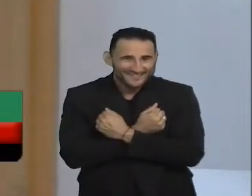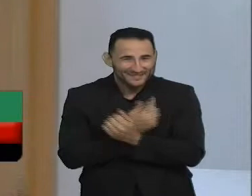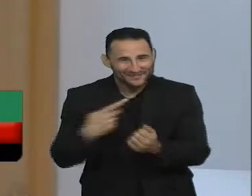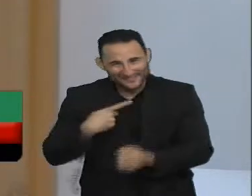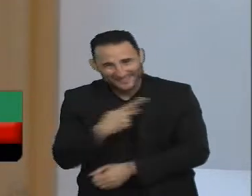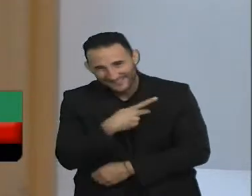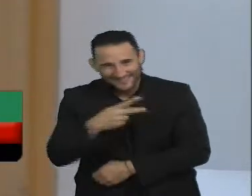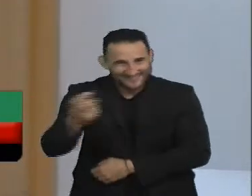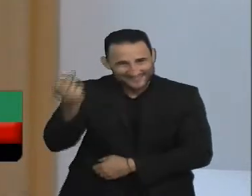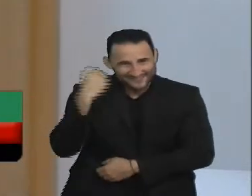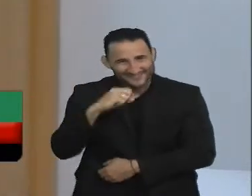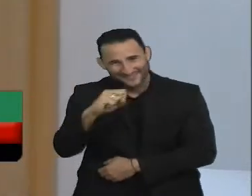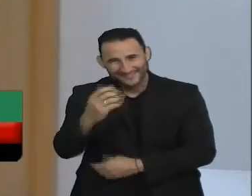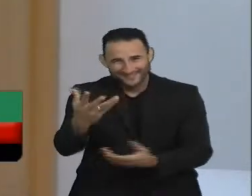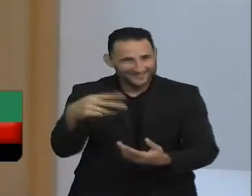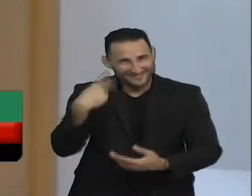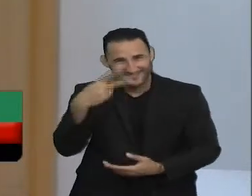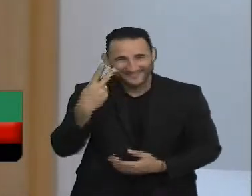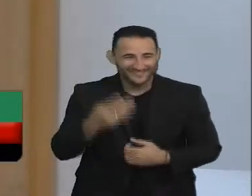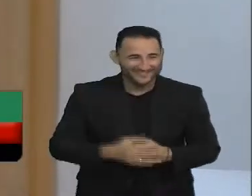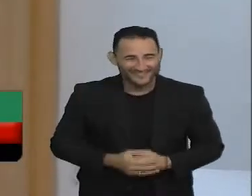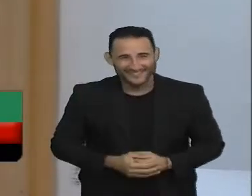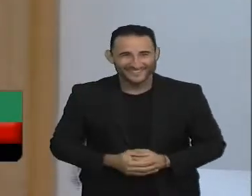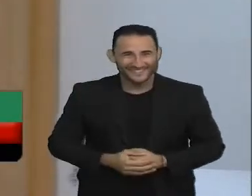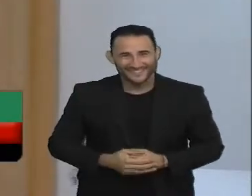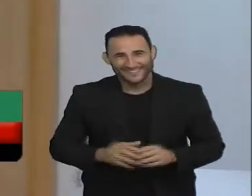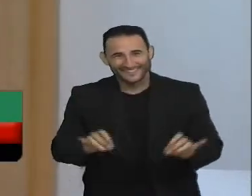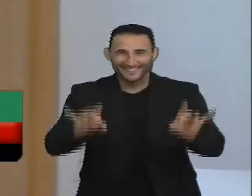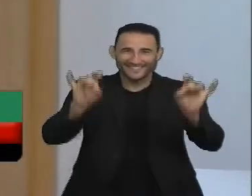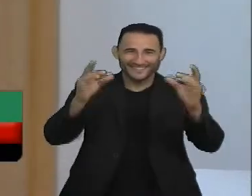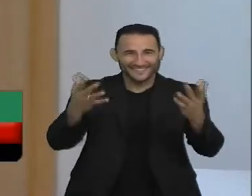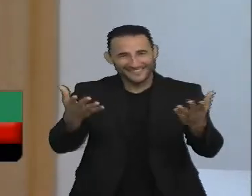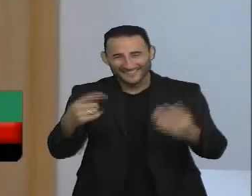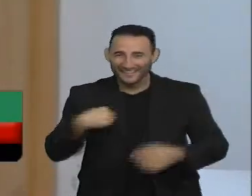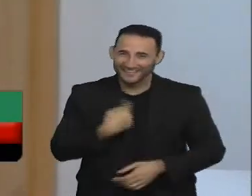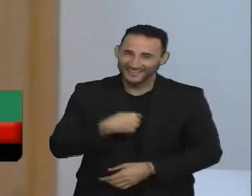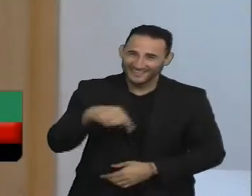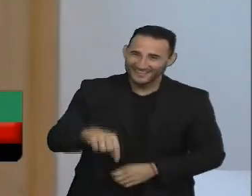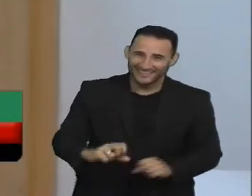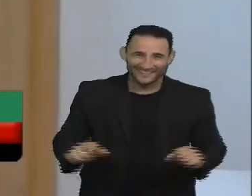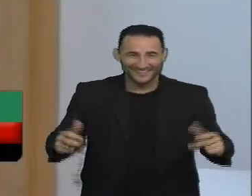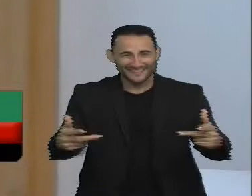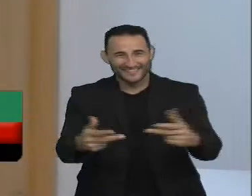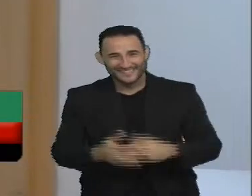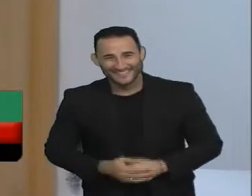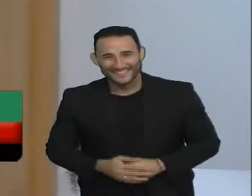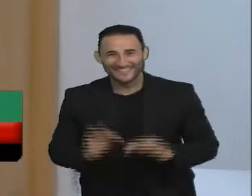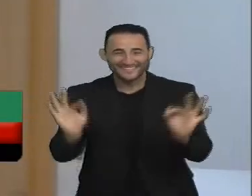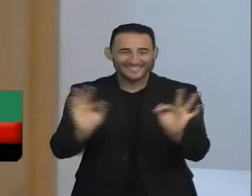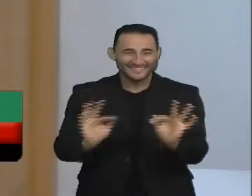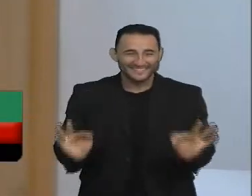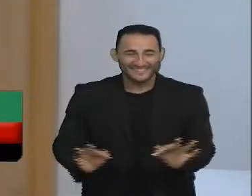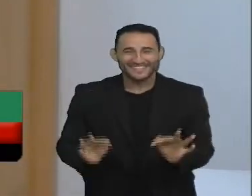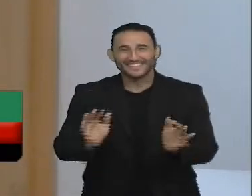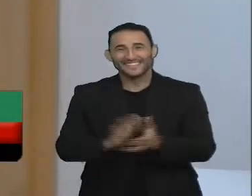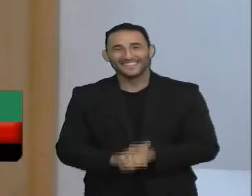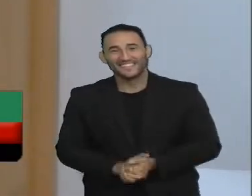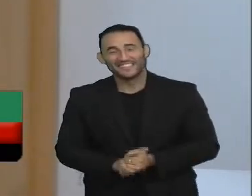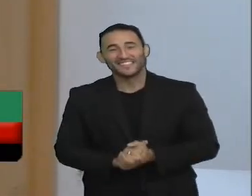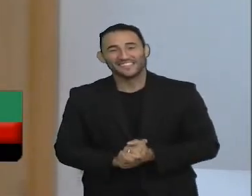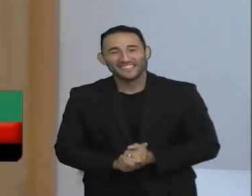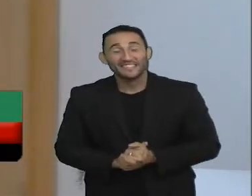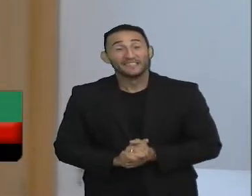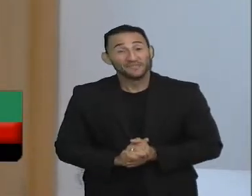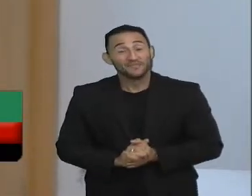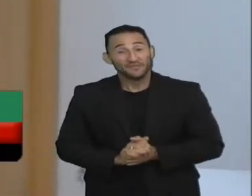pastora vereadora Cristiane, né? Uma pessoa especial para a gente aqui na Câmara. Estou muito feliz de fazer parte, né, no